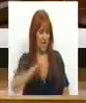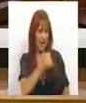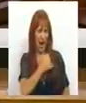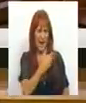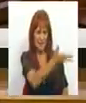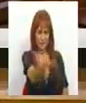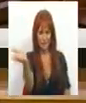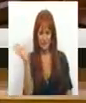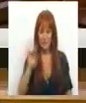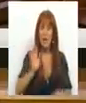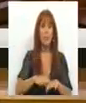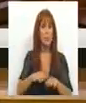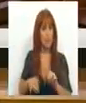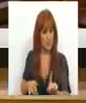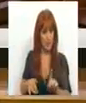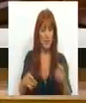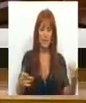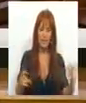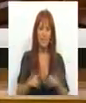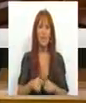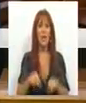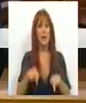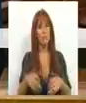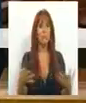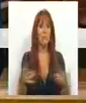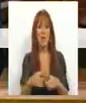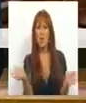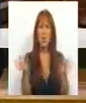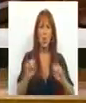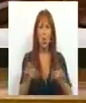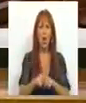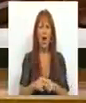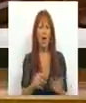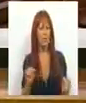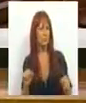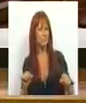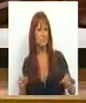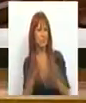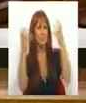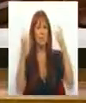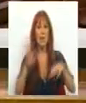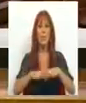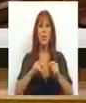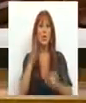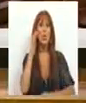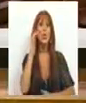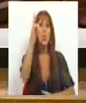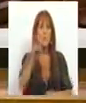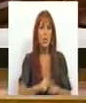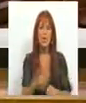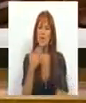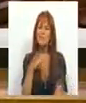na casa. Por essa razão, e para que não haja desentendimento quanto aos números